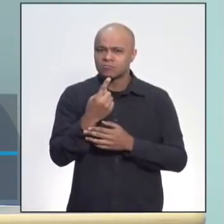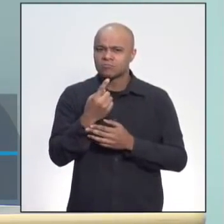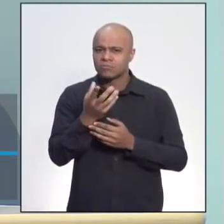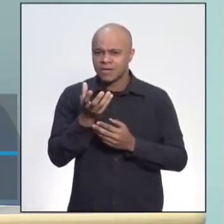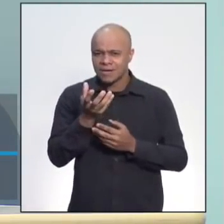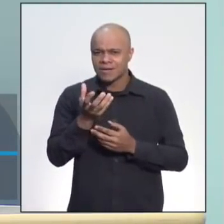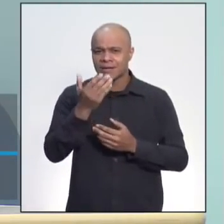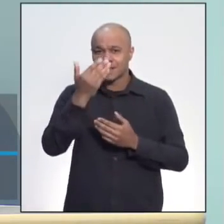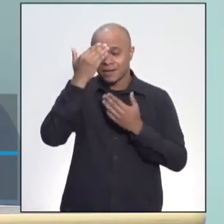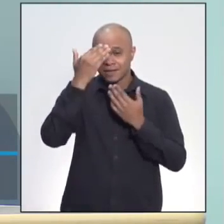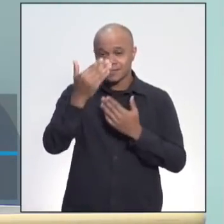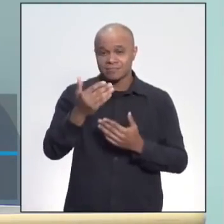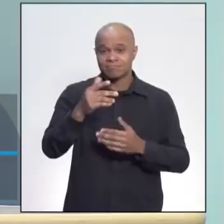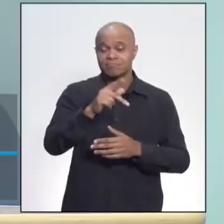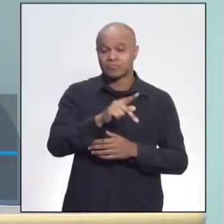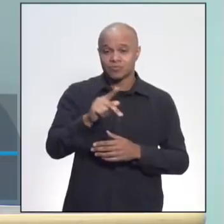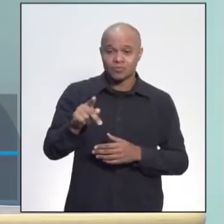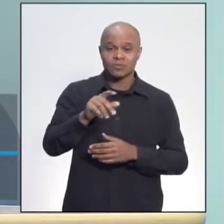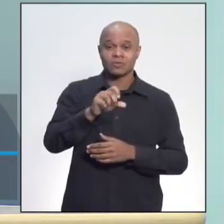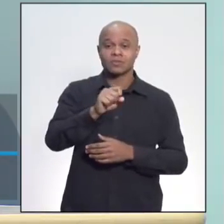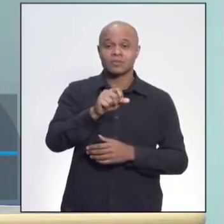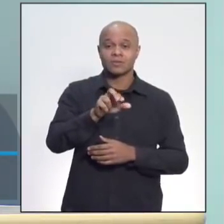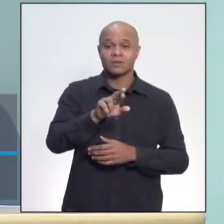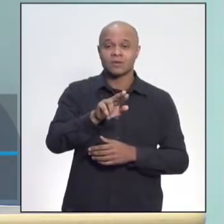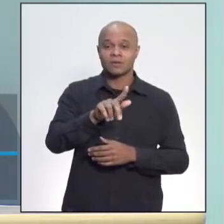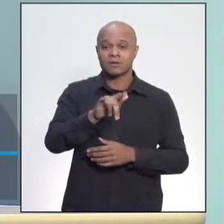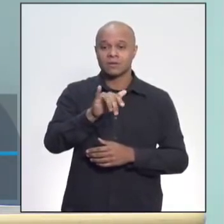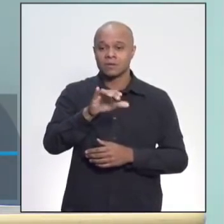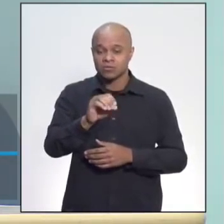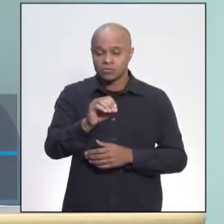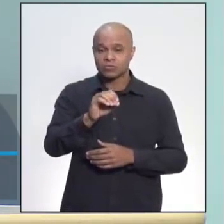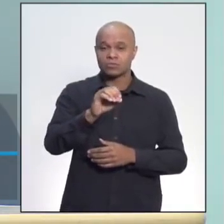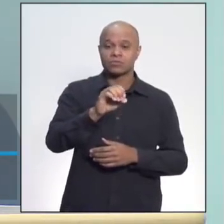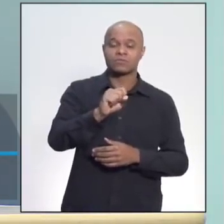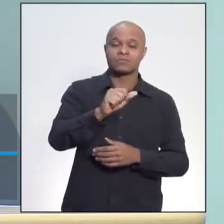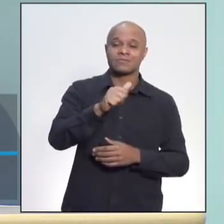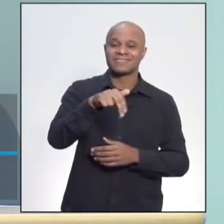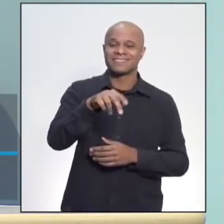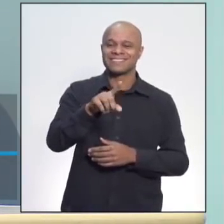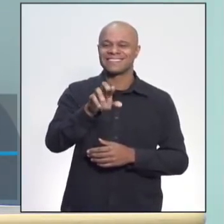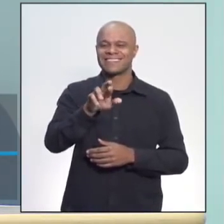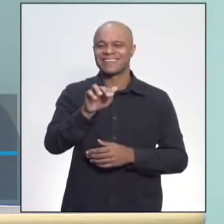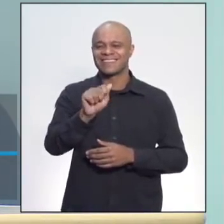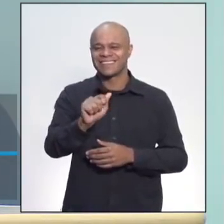agradecer a presença dos professores Sérgio, Sandra e Newton. Professora